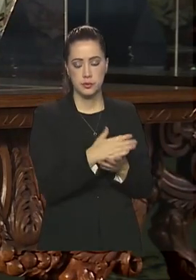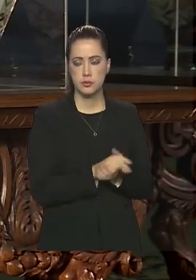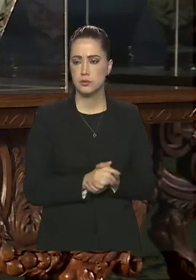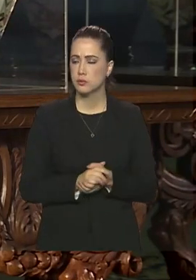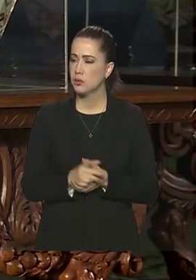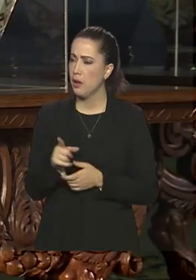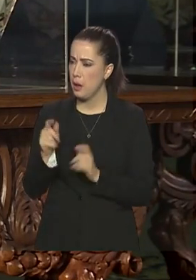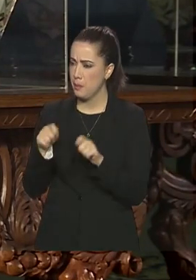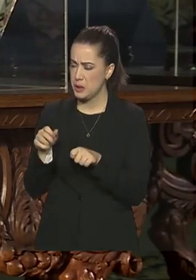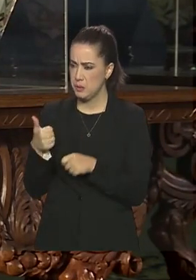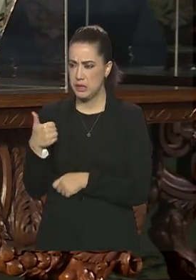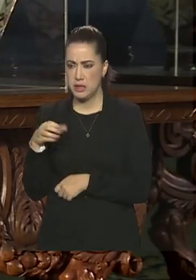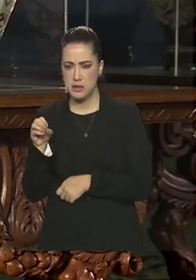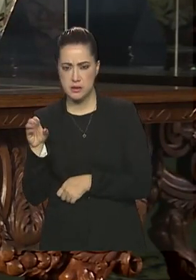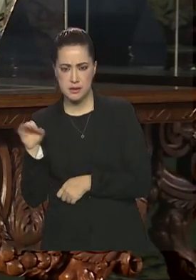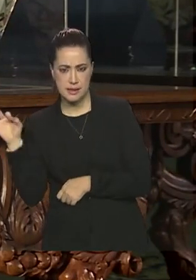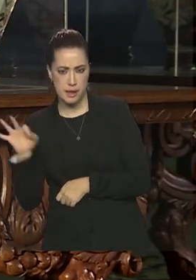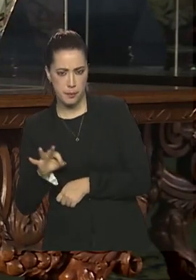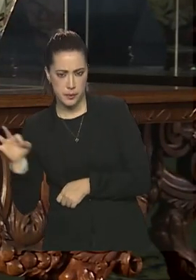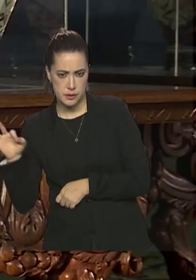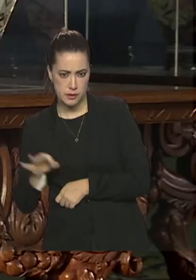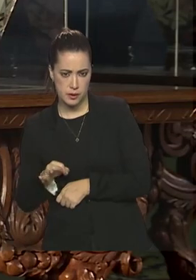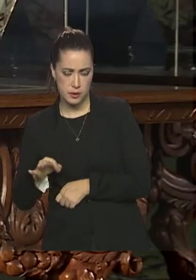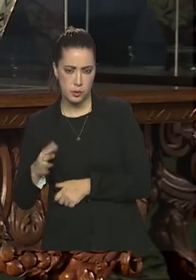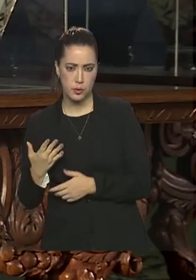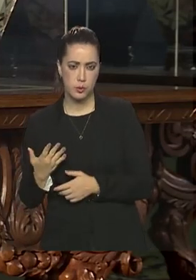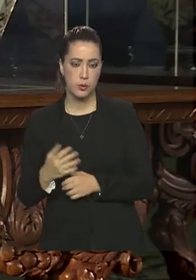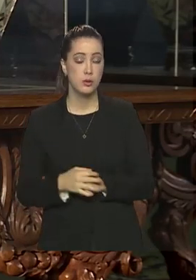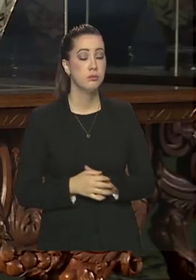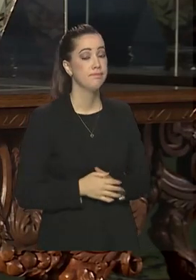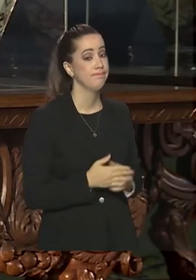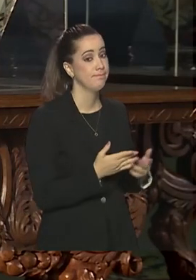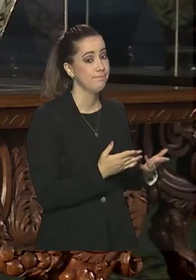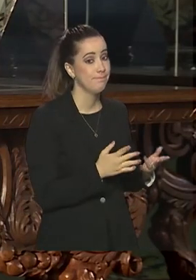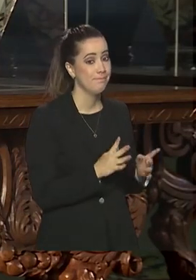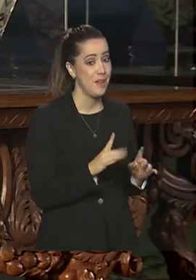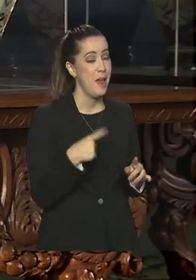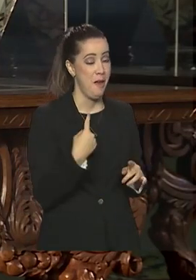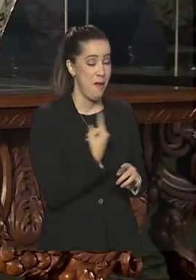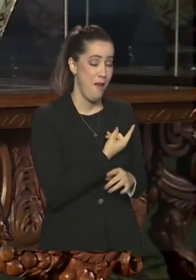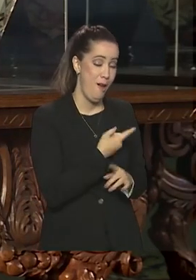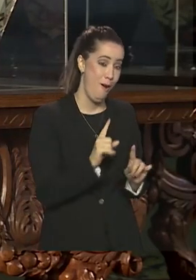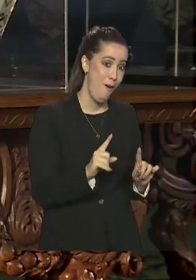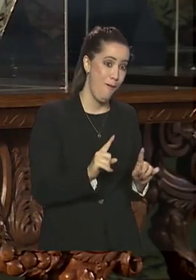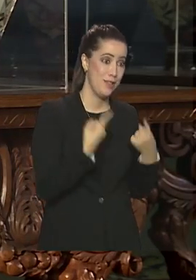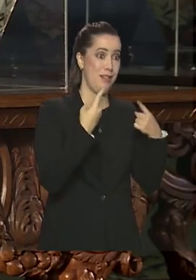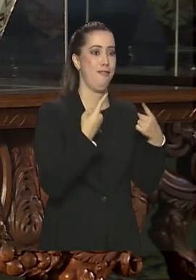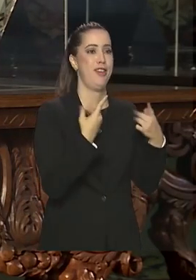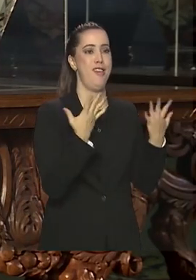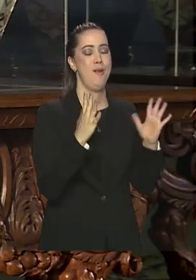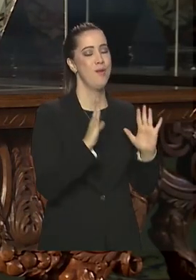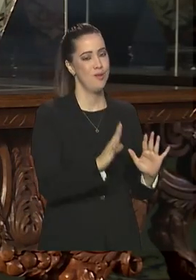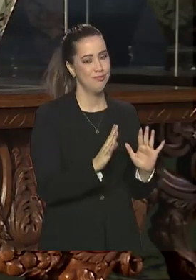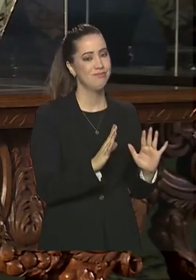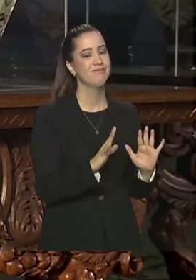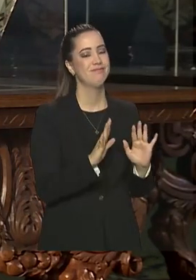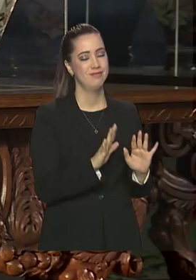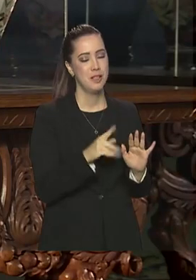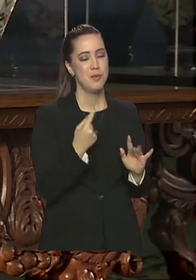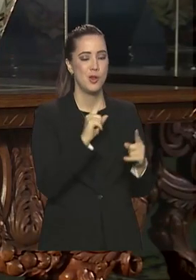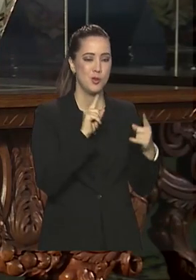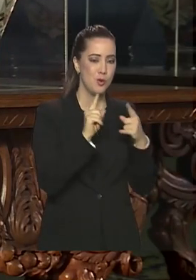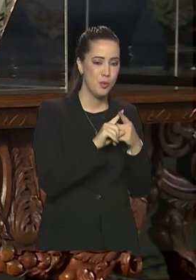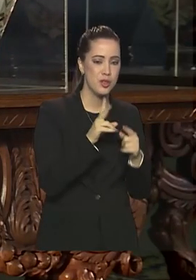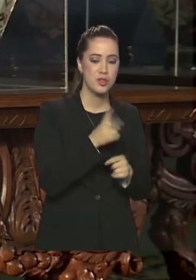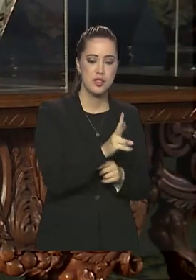capaz de chegar a 100% de energia renovável? Então, esse é um desafio grande, chegar a 100%, mas o objetivo